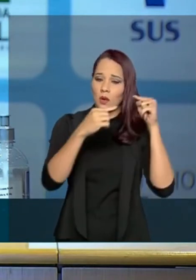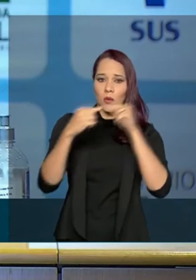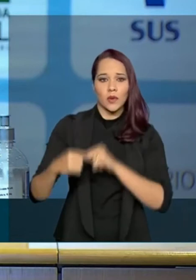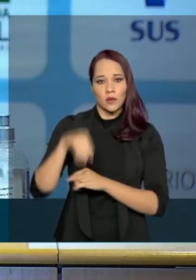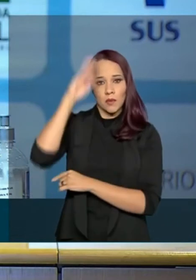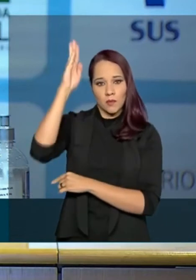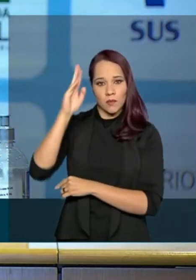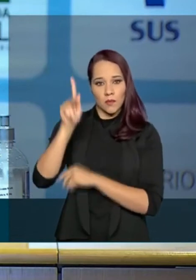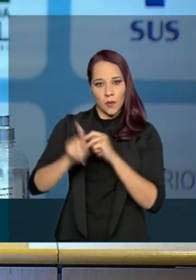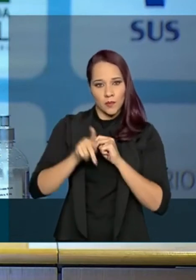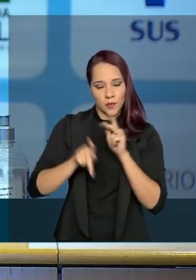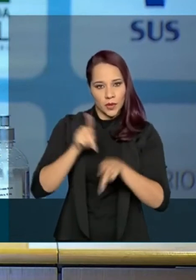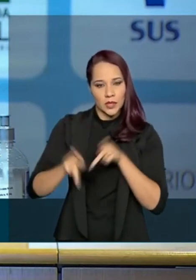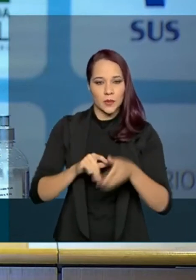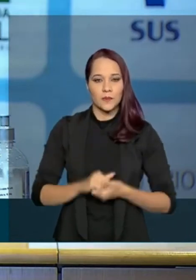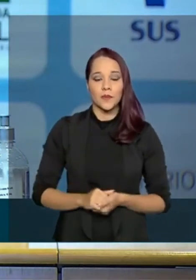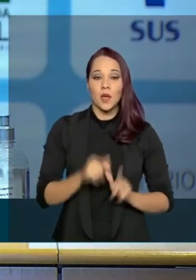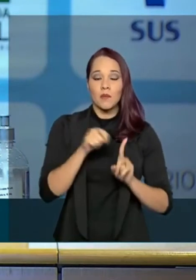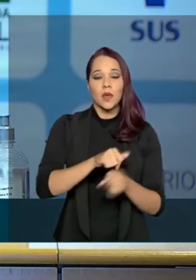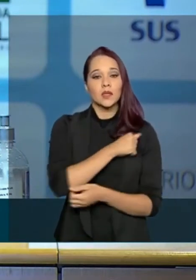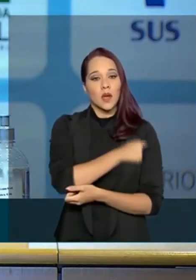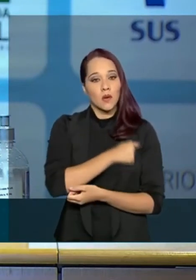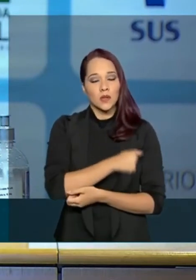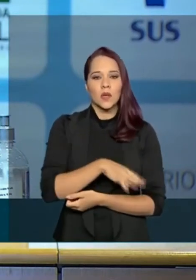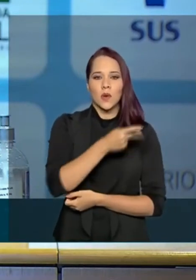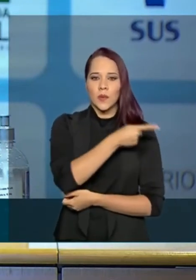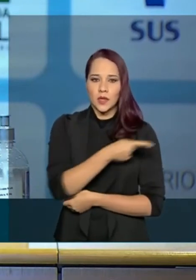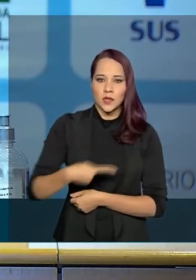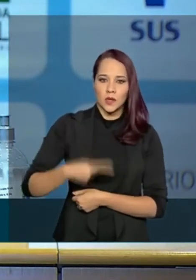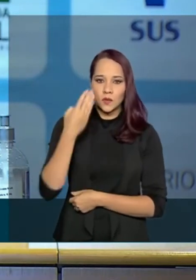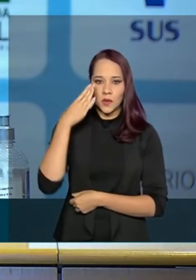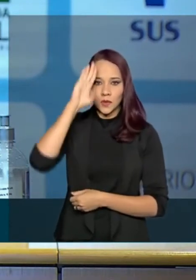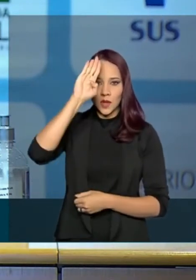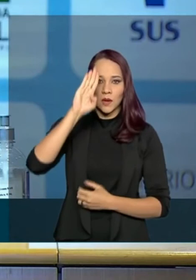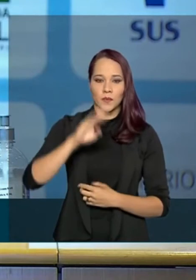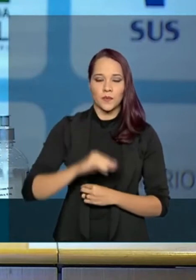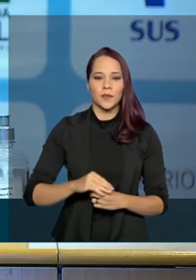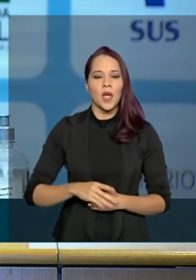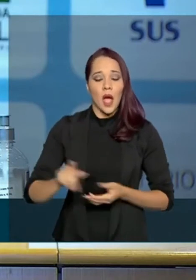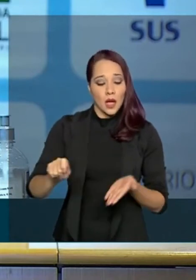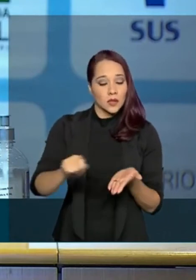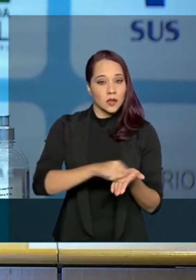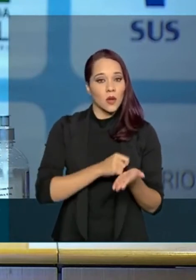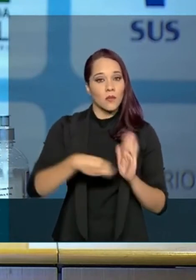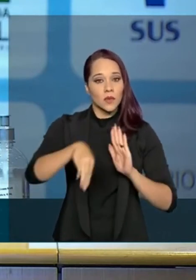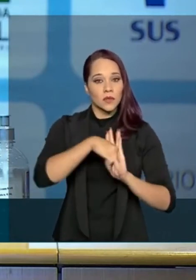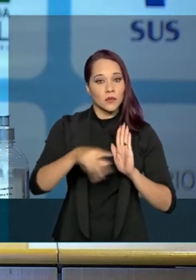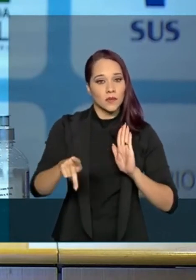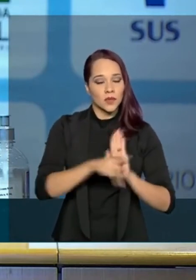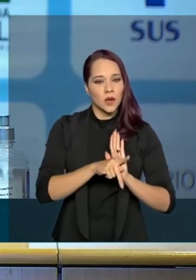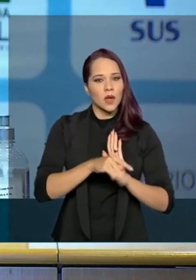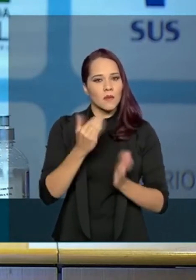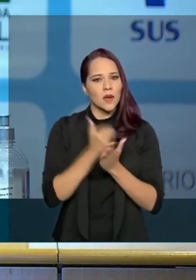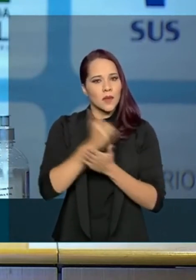populações. Em agosto, o presidente da República, Jair Bolsonaro, assinou medida provisória para